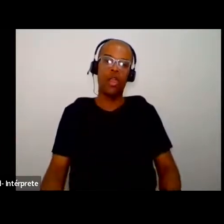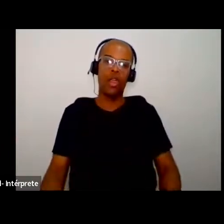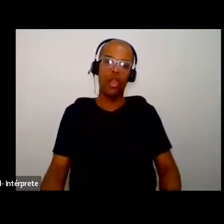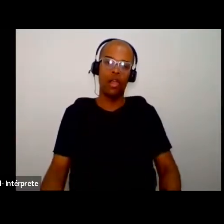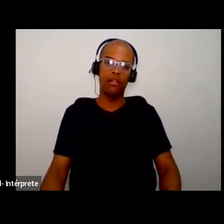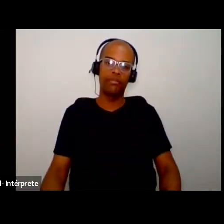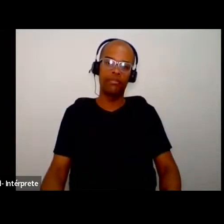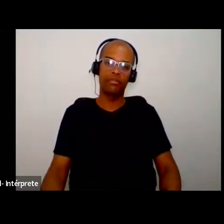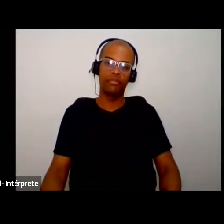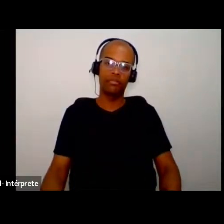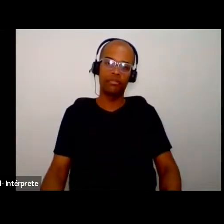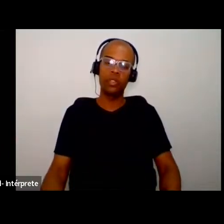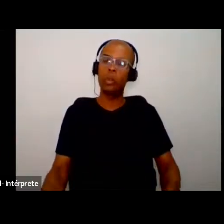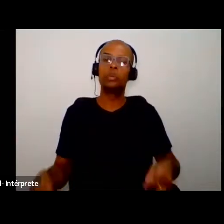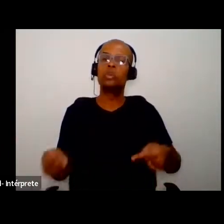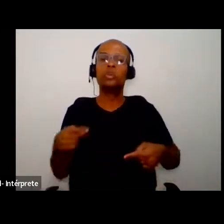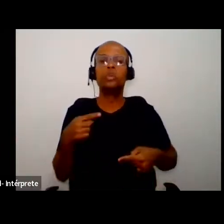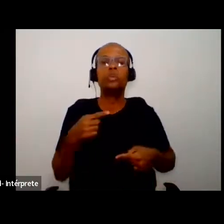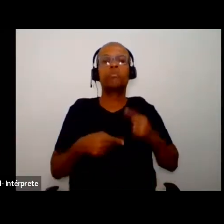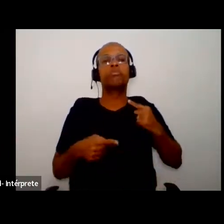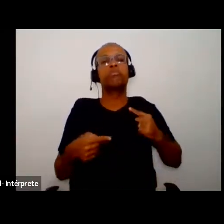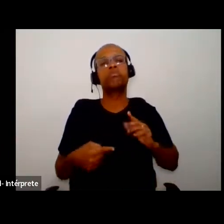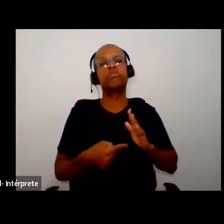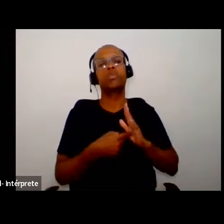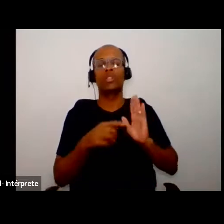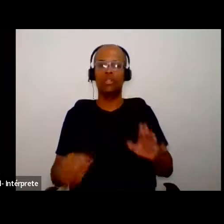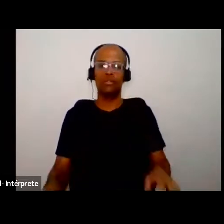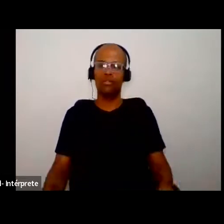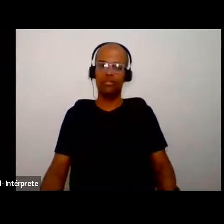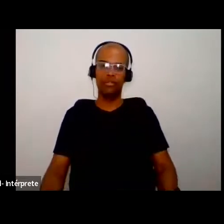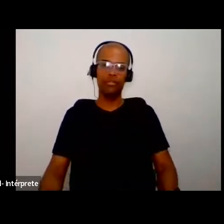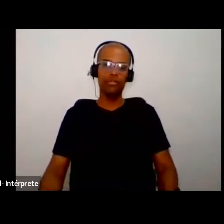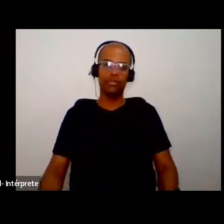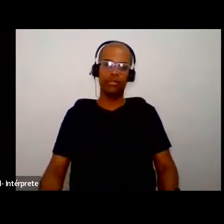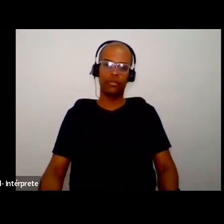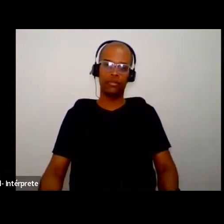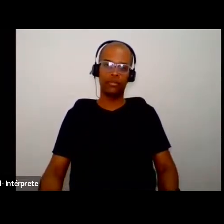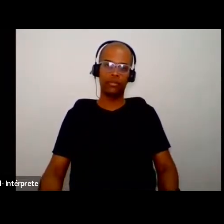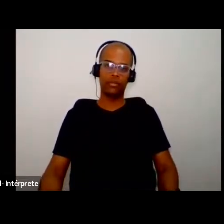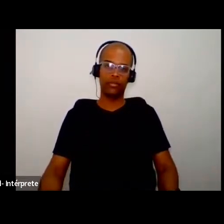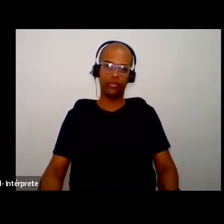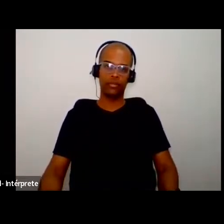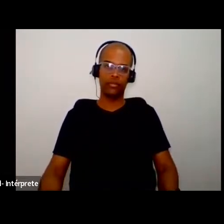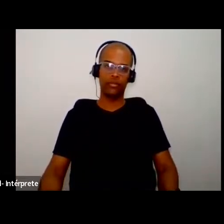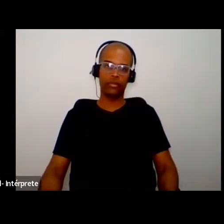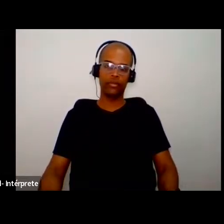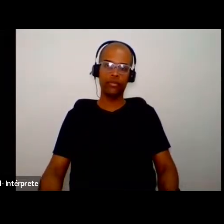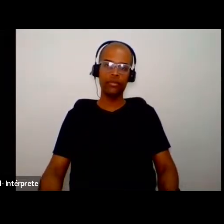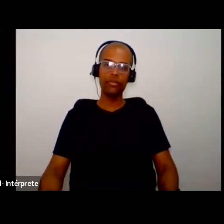atinge de maneira nenhuma a terminar o teste. Mas vamos lá.